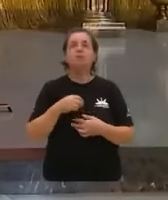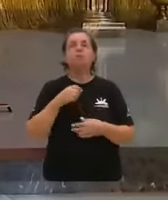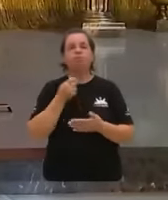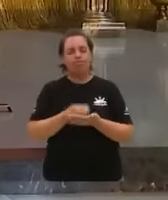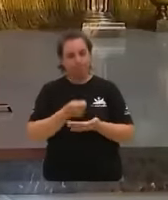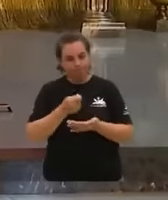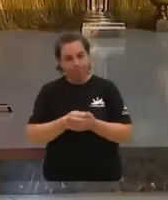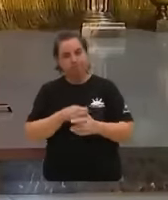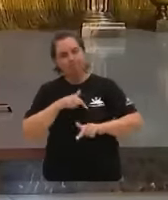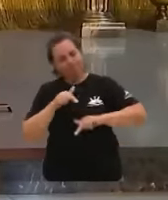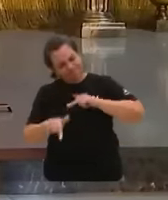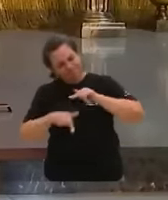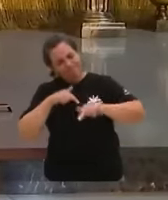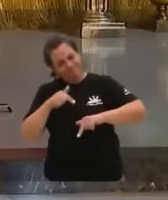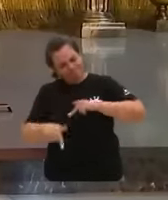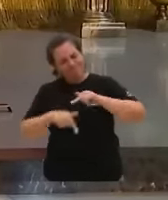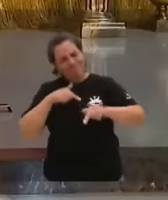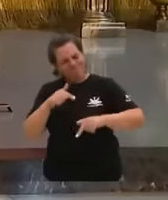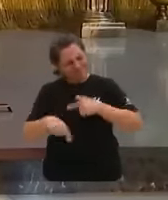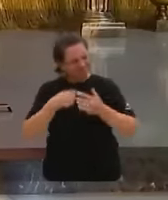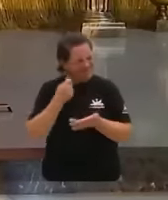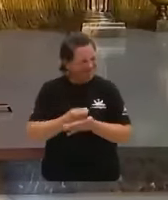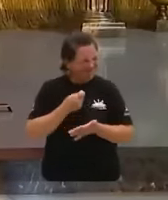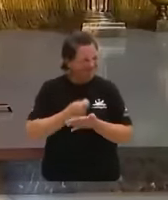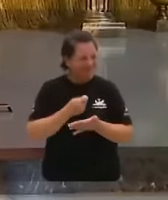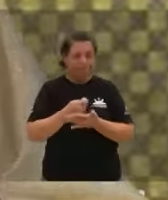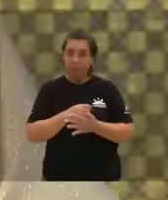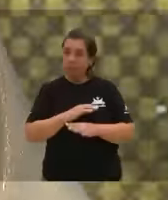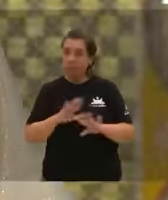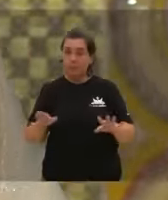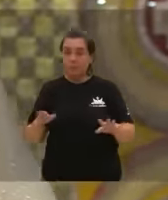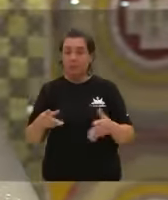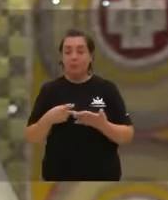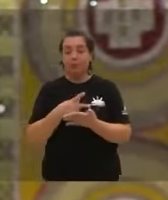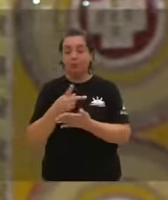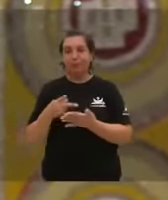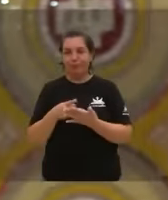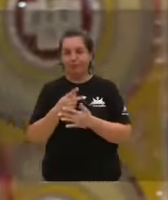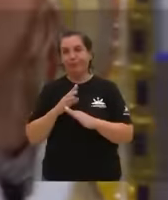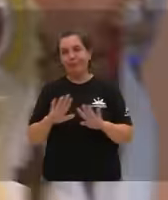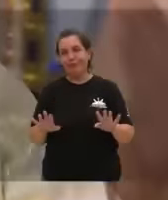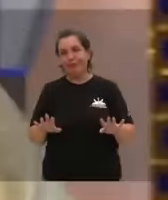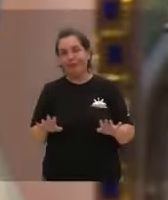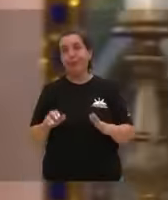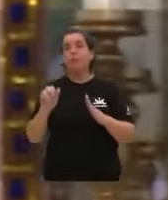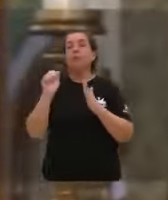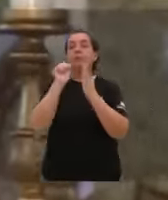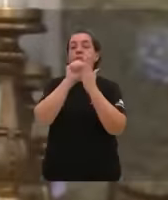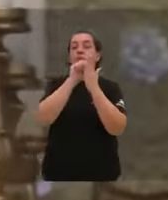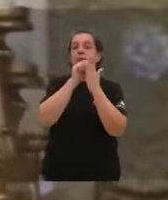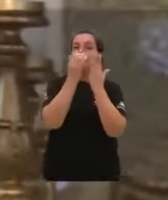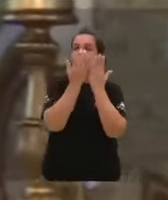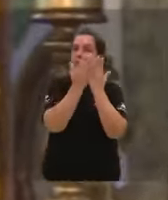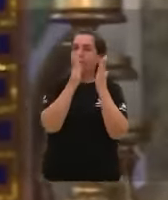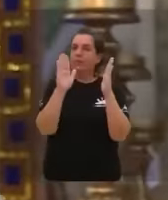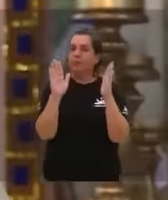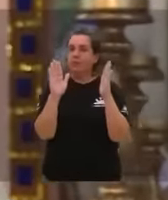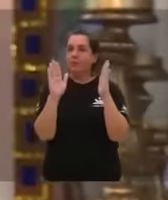batalha, de luta, de busca, batendo na porta,